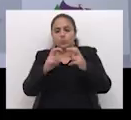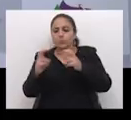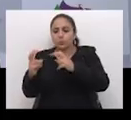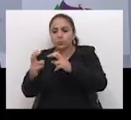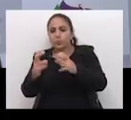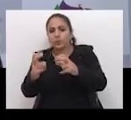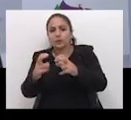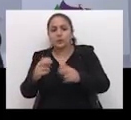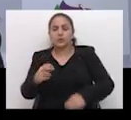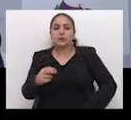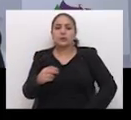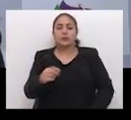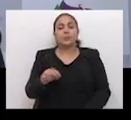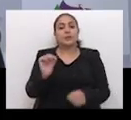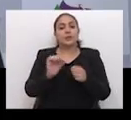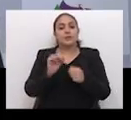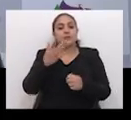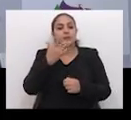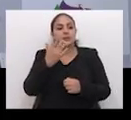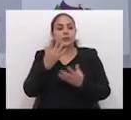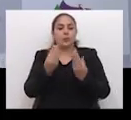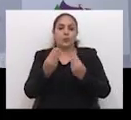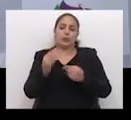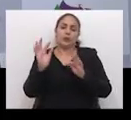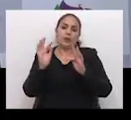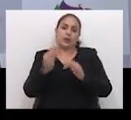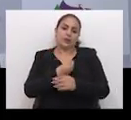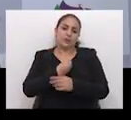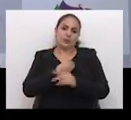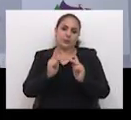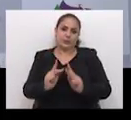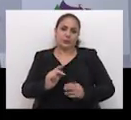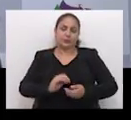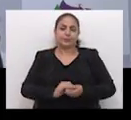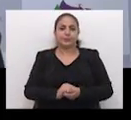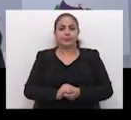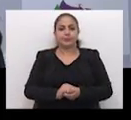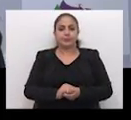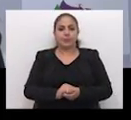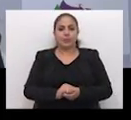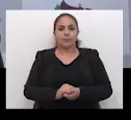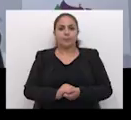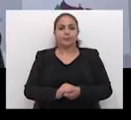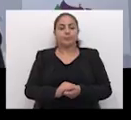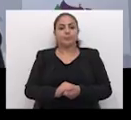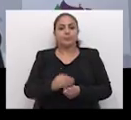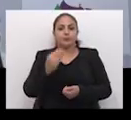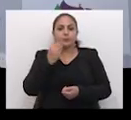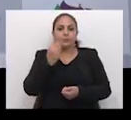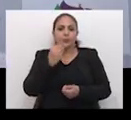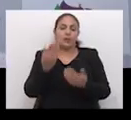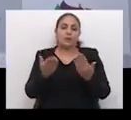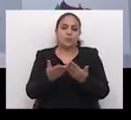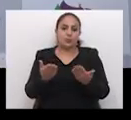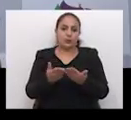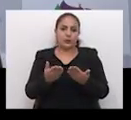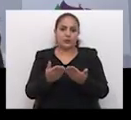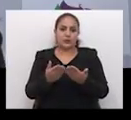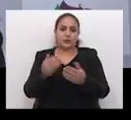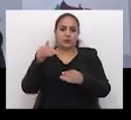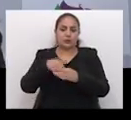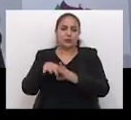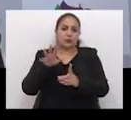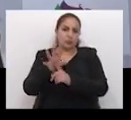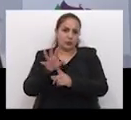linha, a determinado ponto, determinada parada, que isso facilita muito a vida do usuário. Claro que agora, com a rejeição das